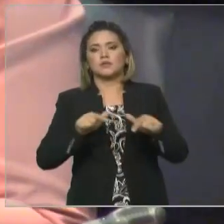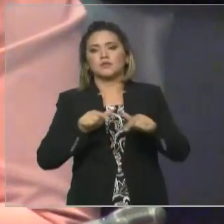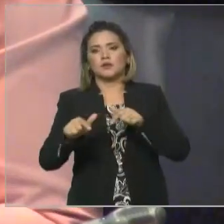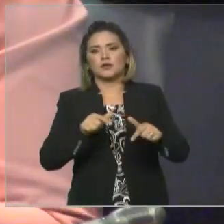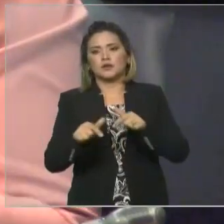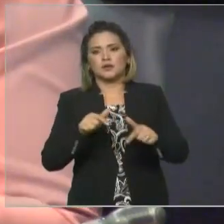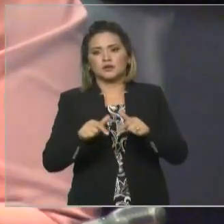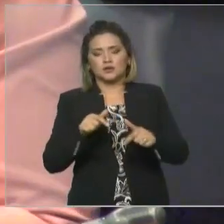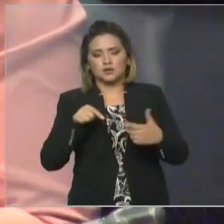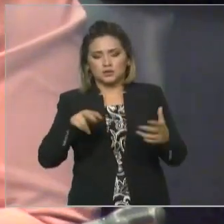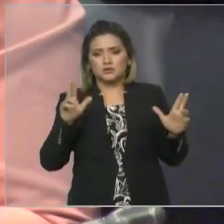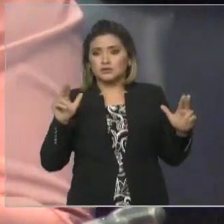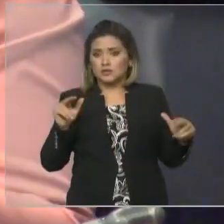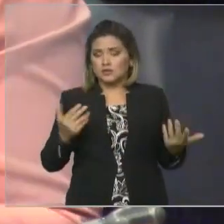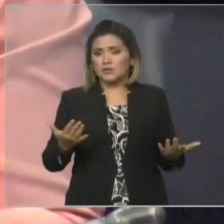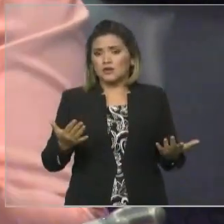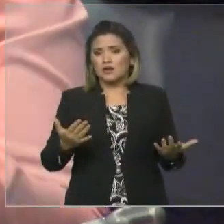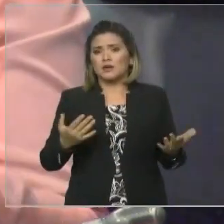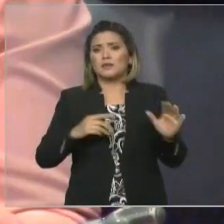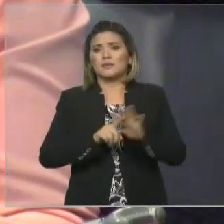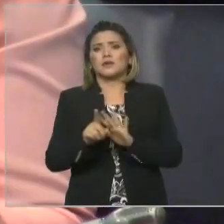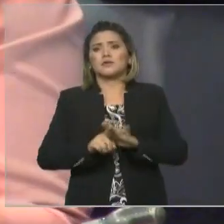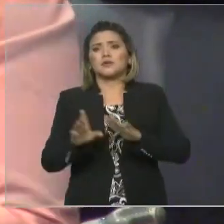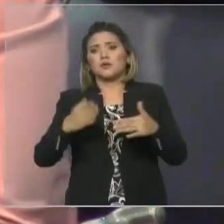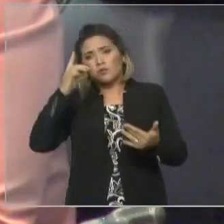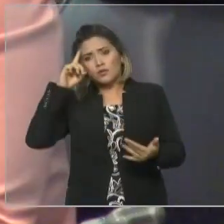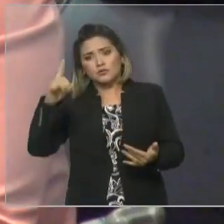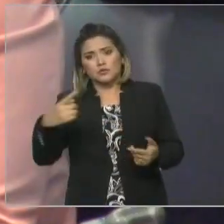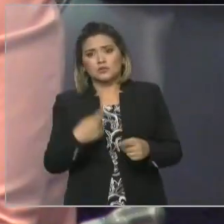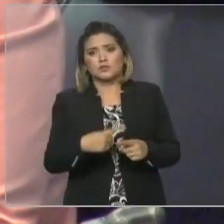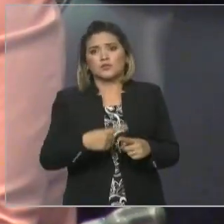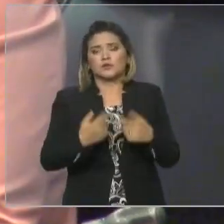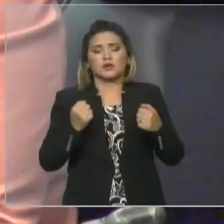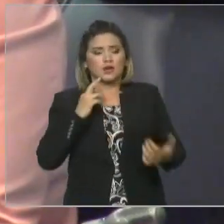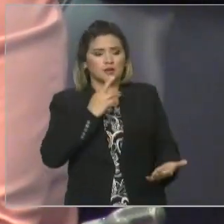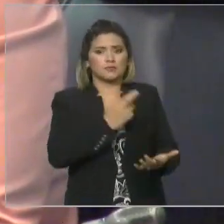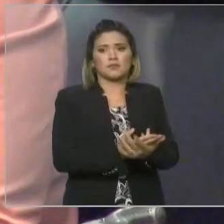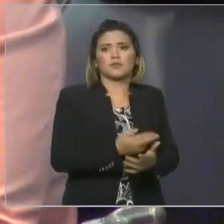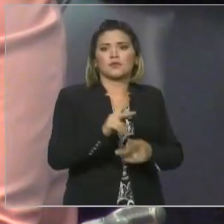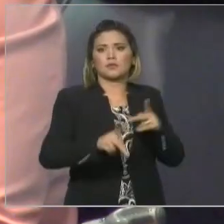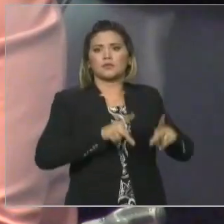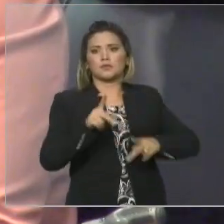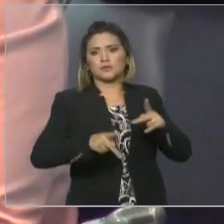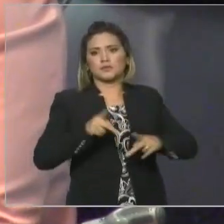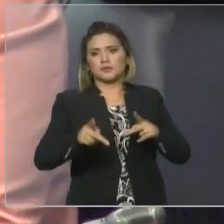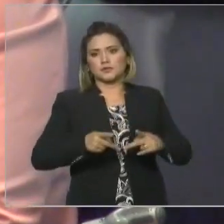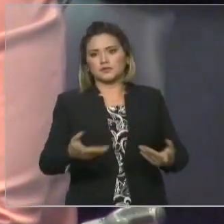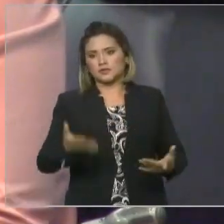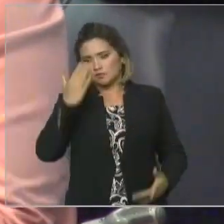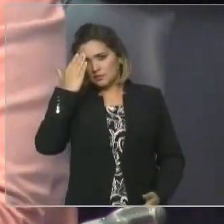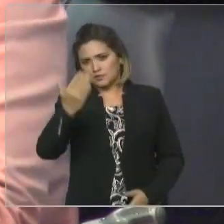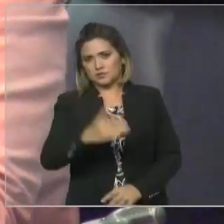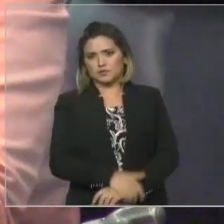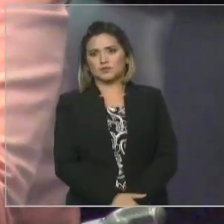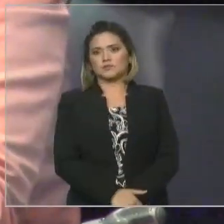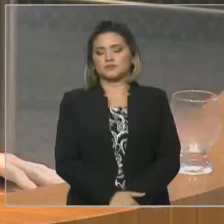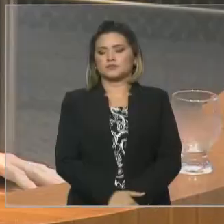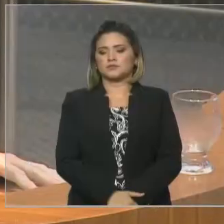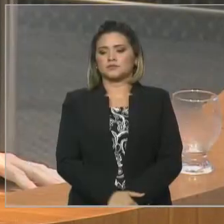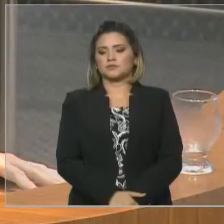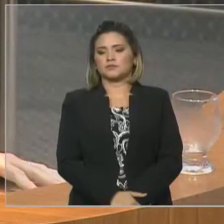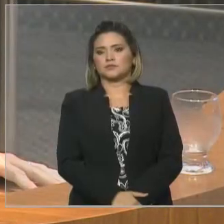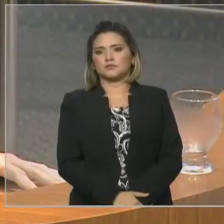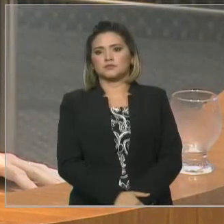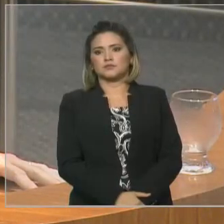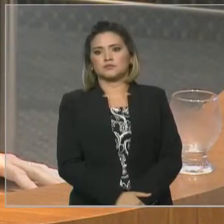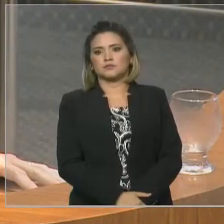nesse questionamento de prazos, até para a gente poder dar uma resposta para a população. Muito obrigada, deputado. Eu agradeço,